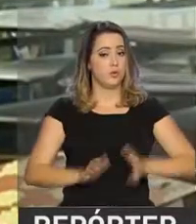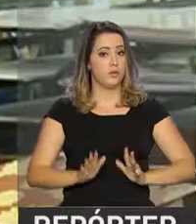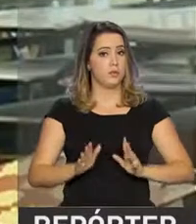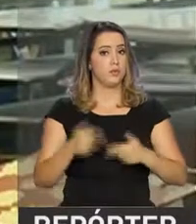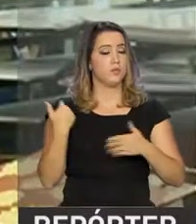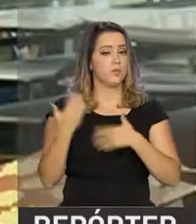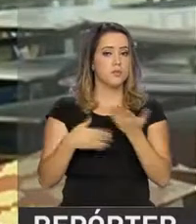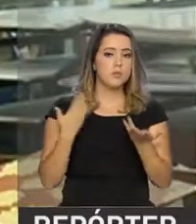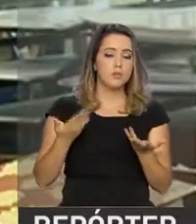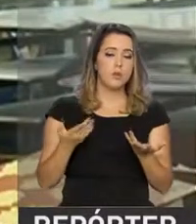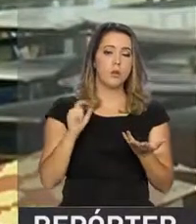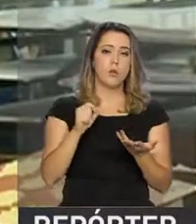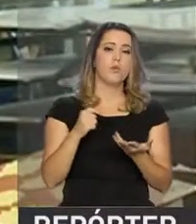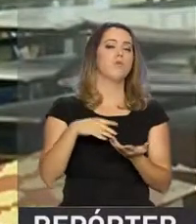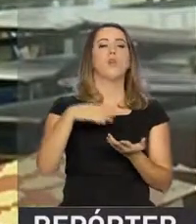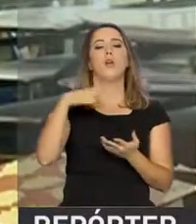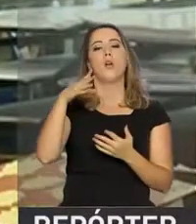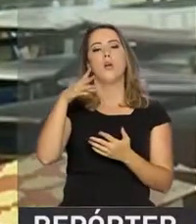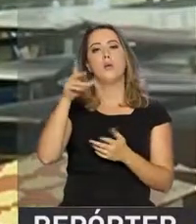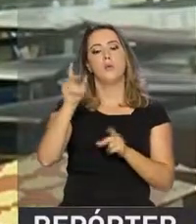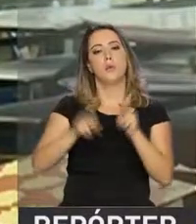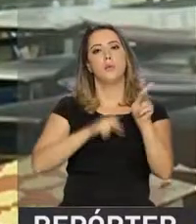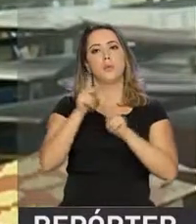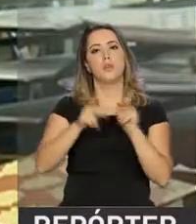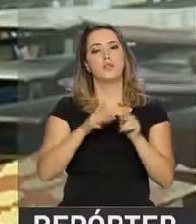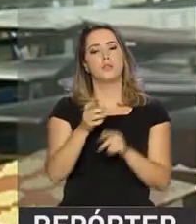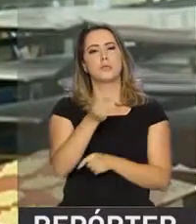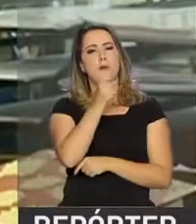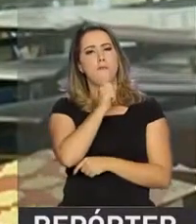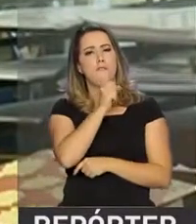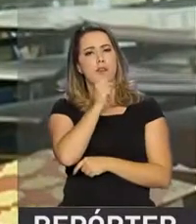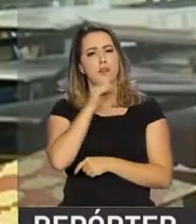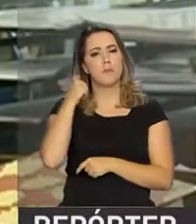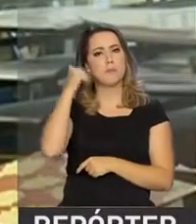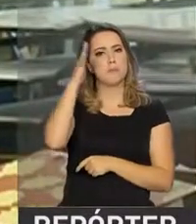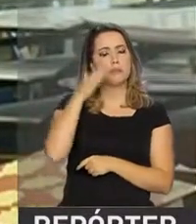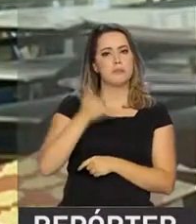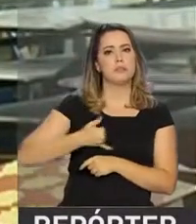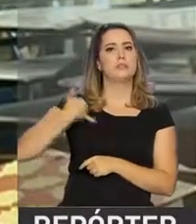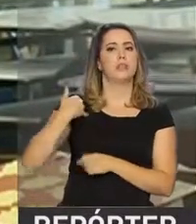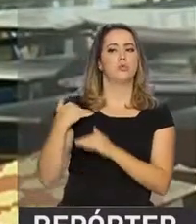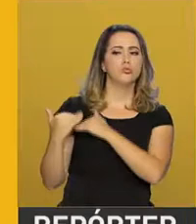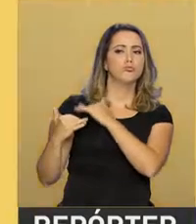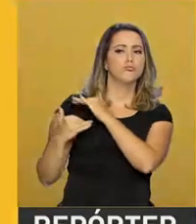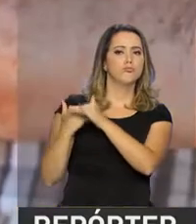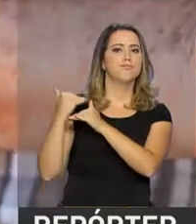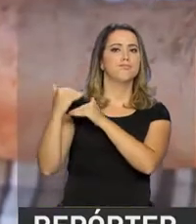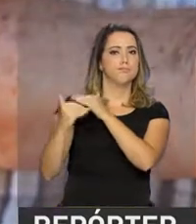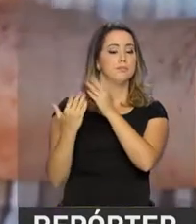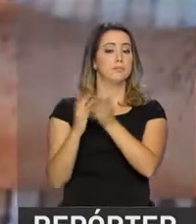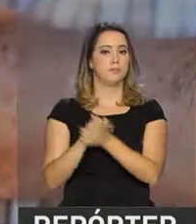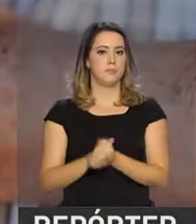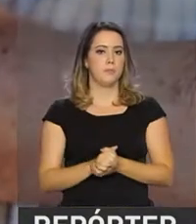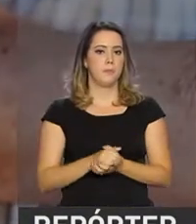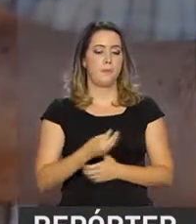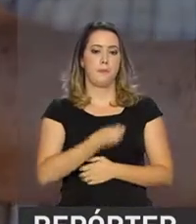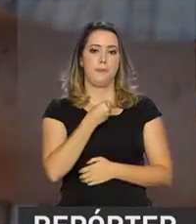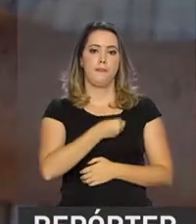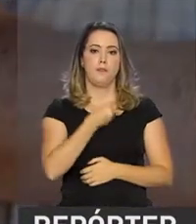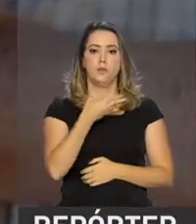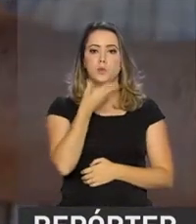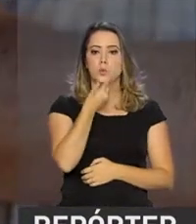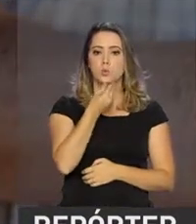feito com que a população envelheça cada vez as pessoas estão chegando em idades mais avançadas a expectativa de vida dos homens